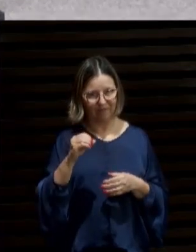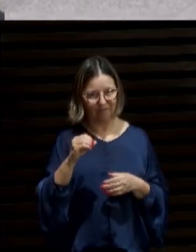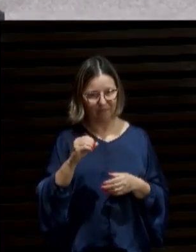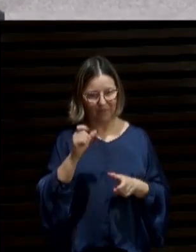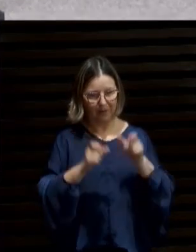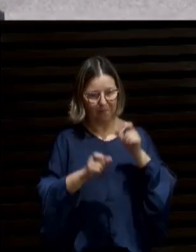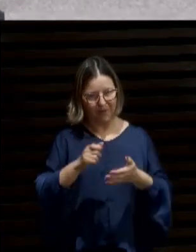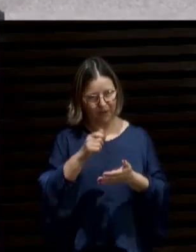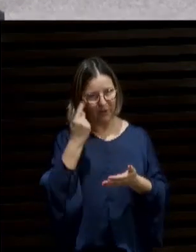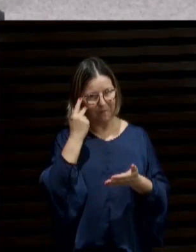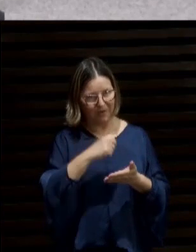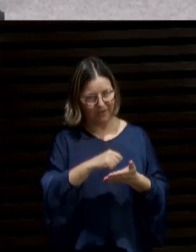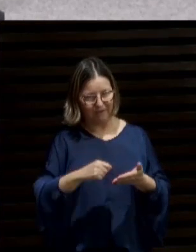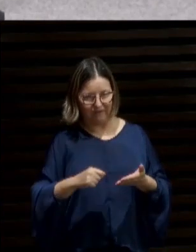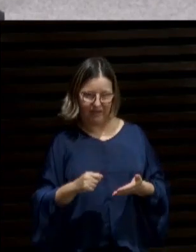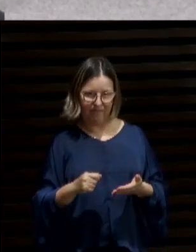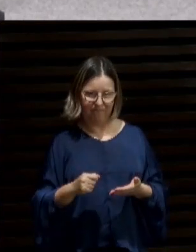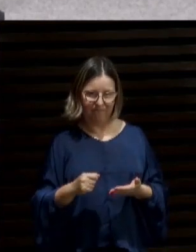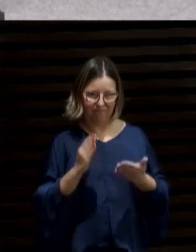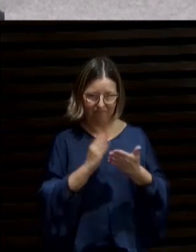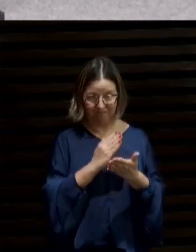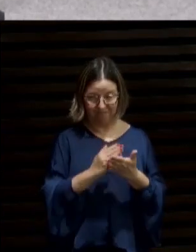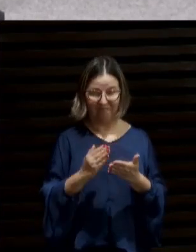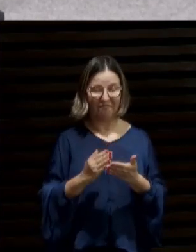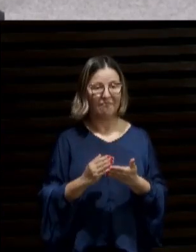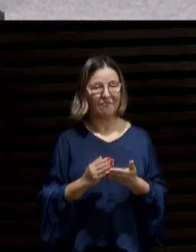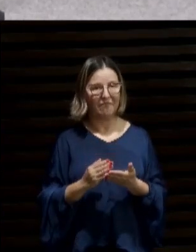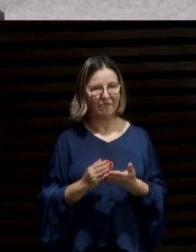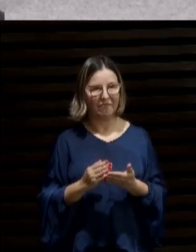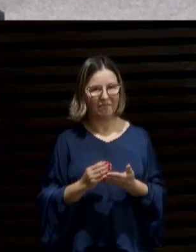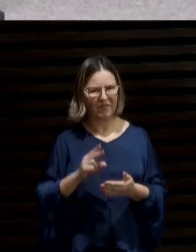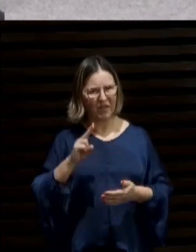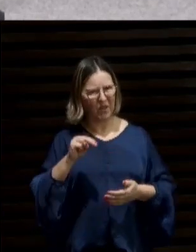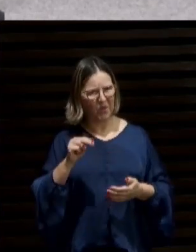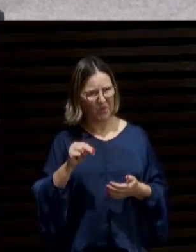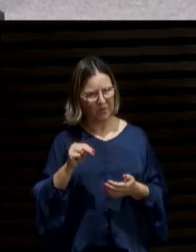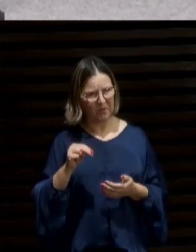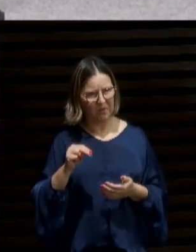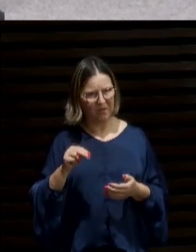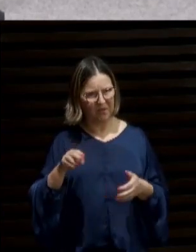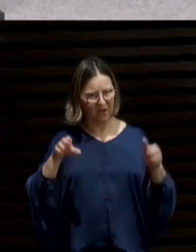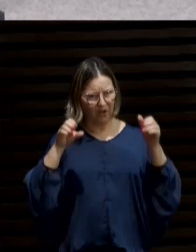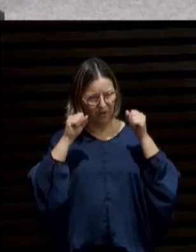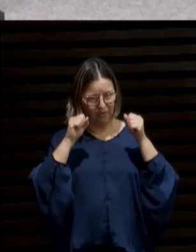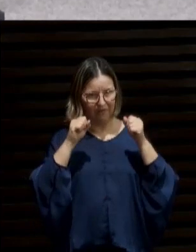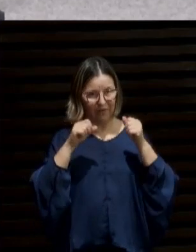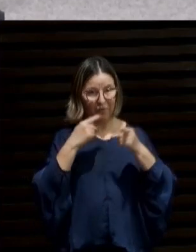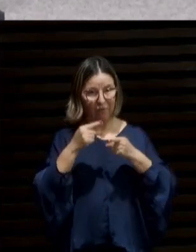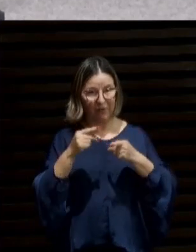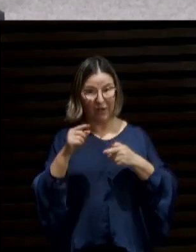escritores. Muitos deles jamais ouviram falar do outro.